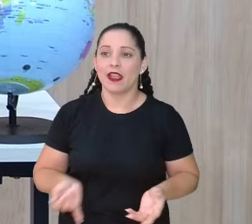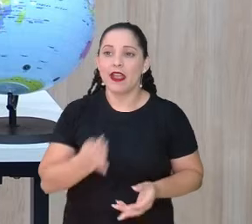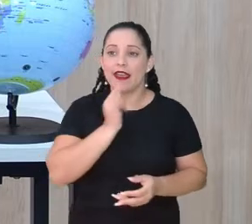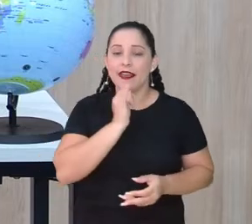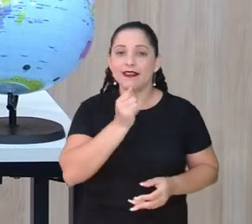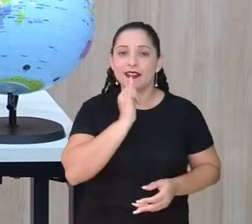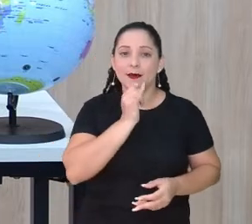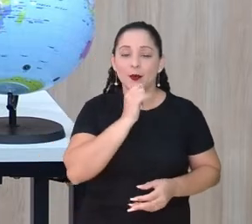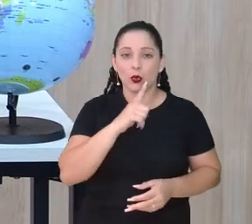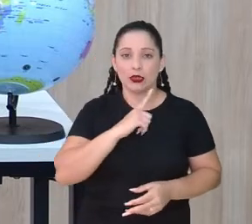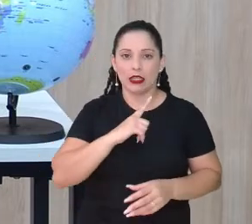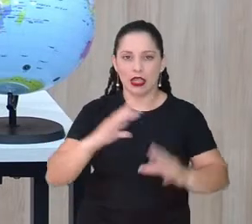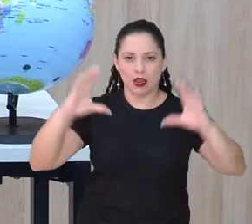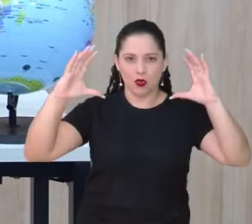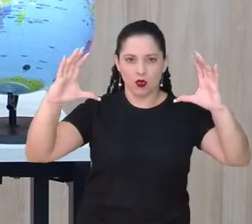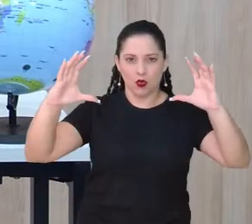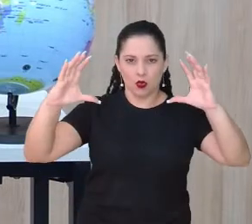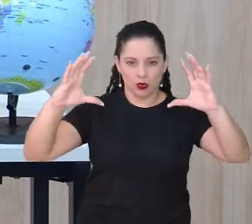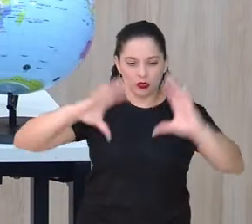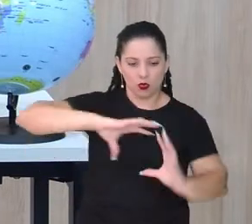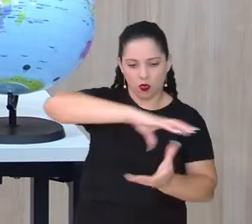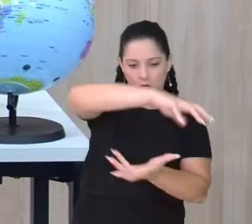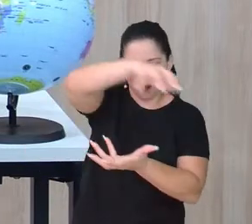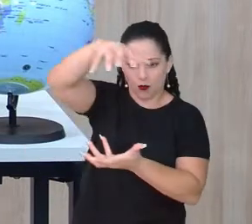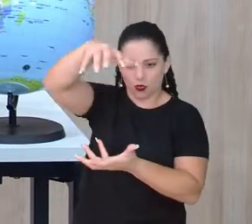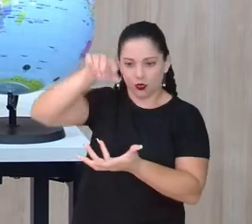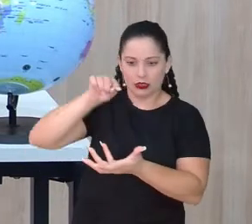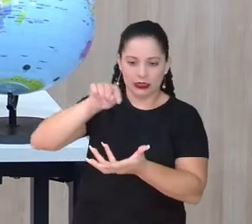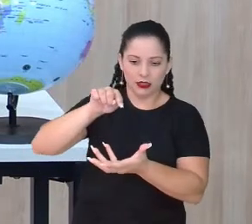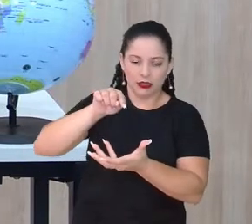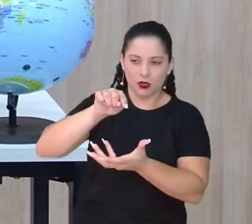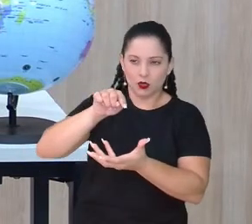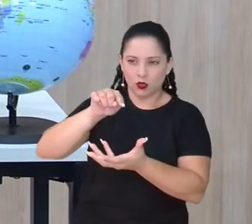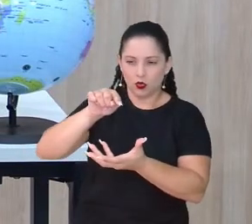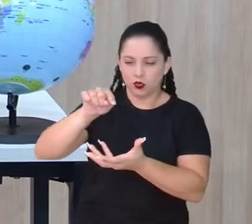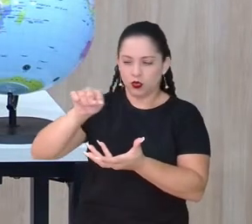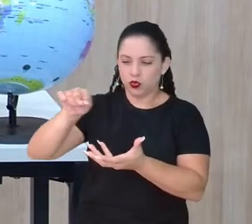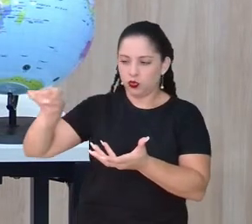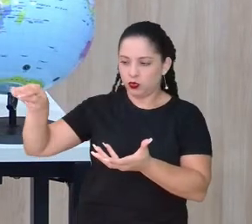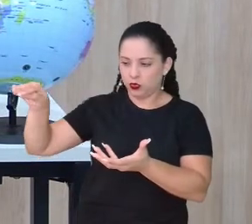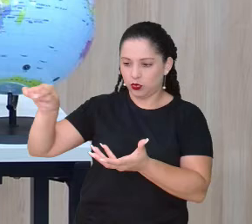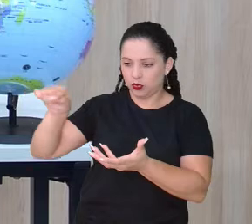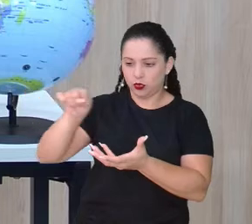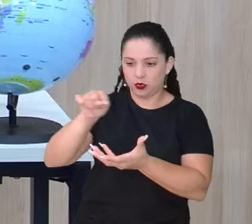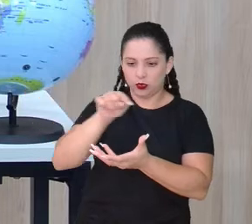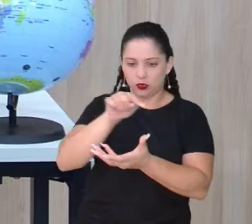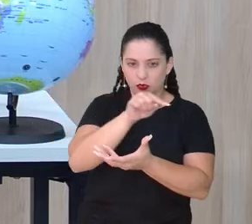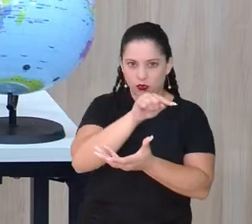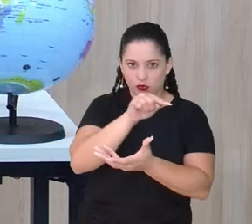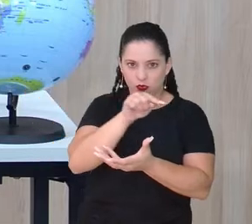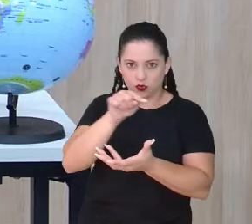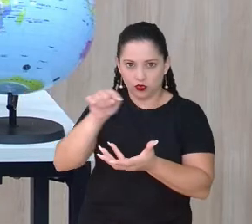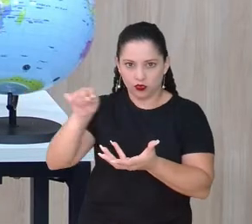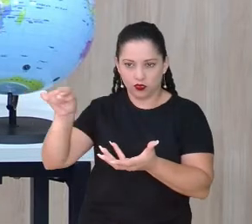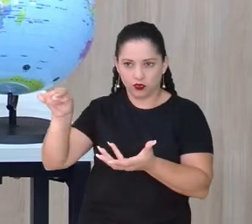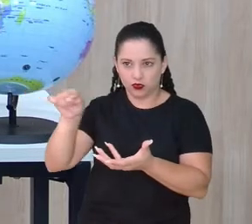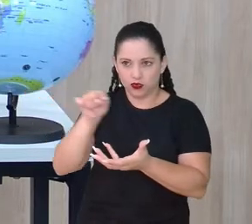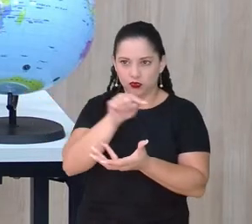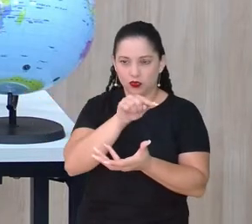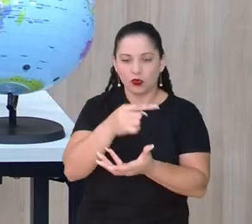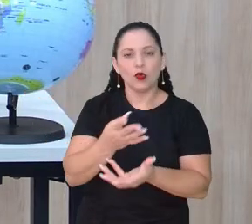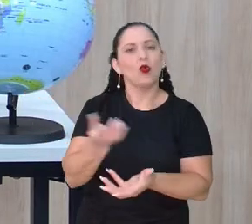ó, que vai do centro a uma das extremidades. E aí a gente consegue ver, através também do estudo de